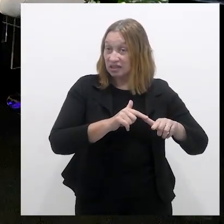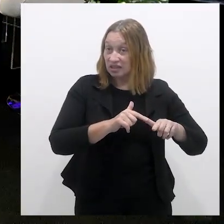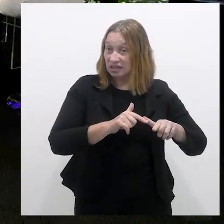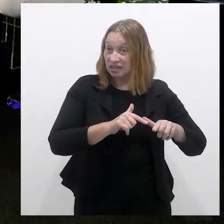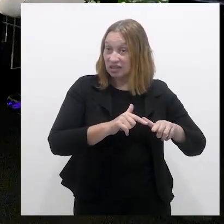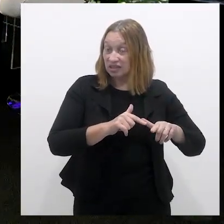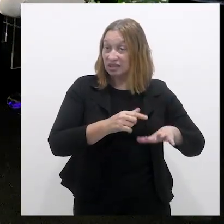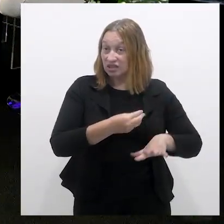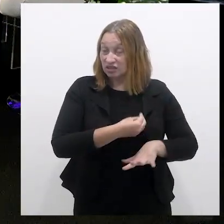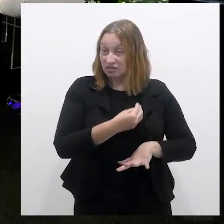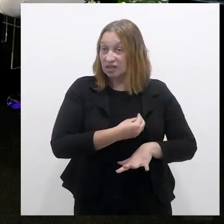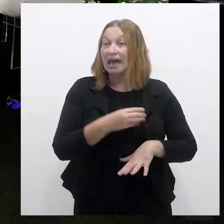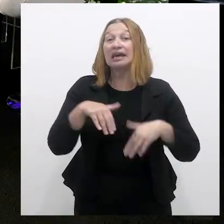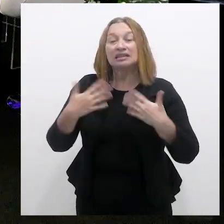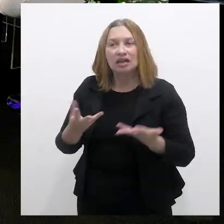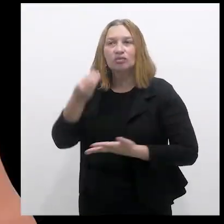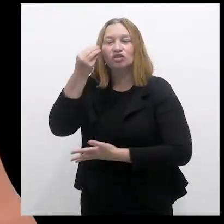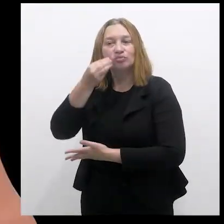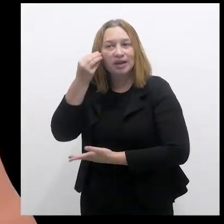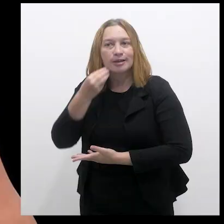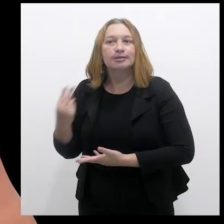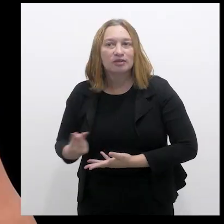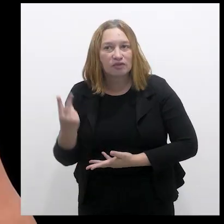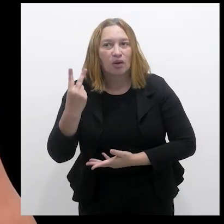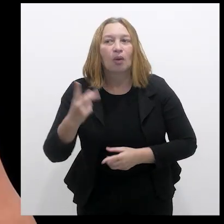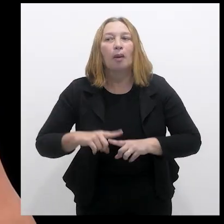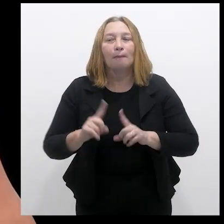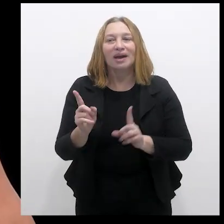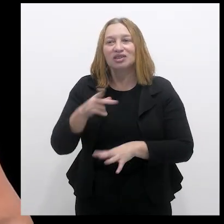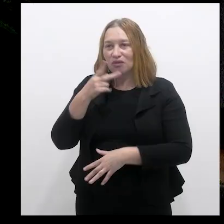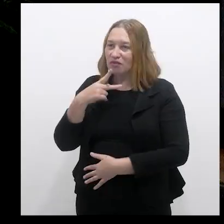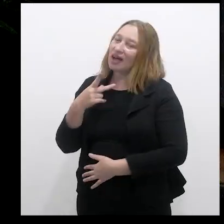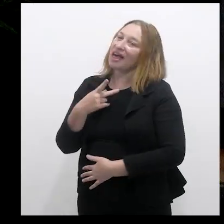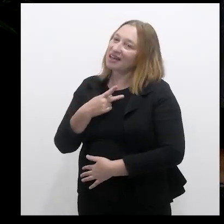orquestra? Então, ela é uma experiência